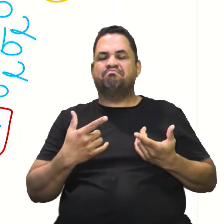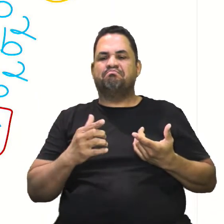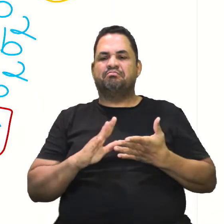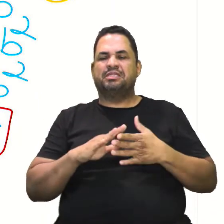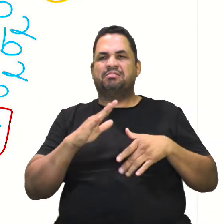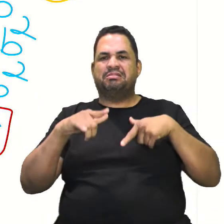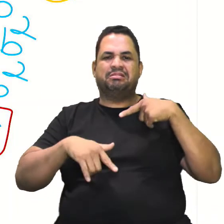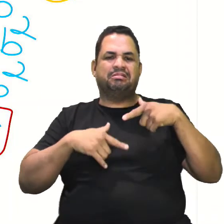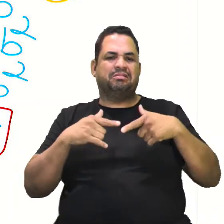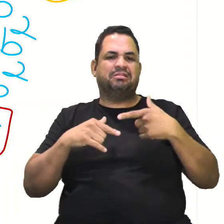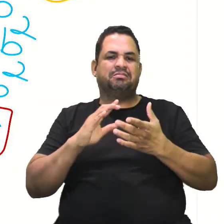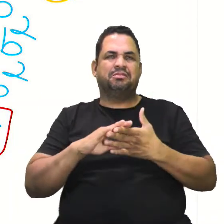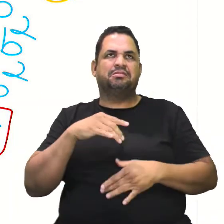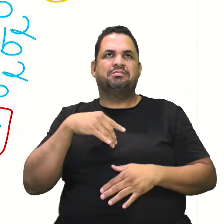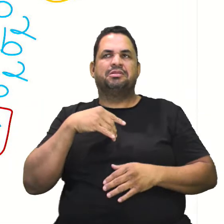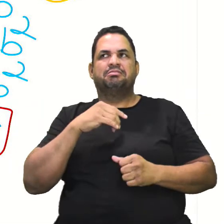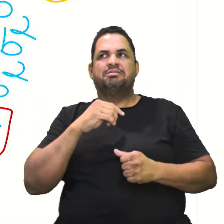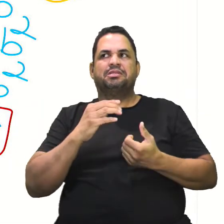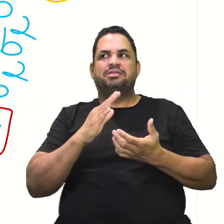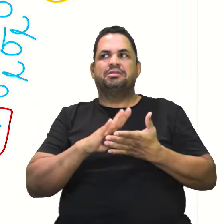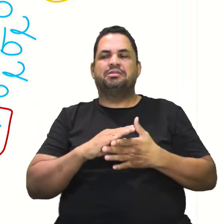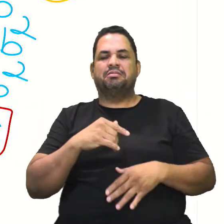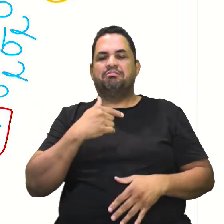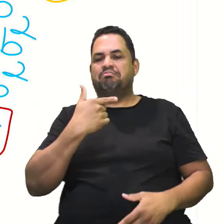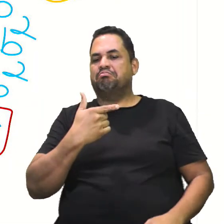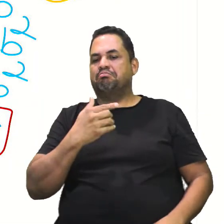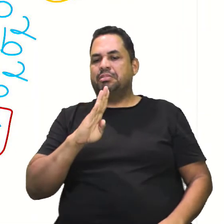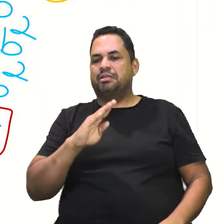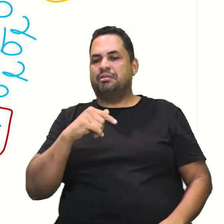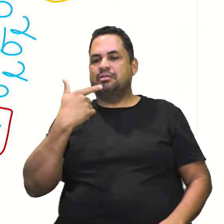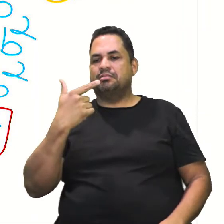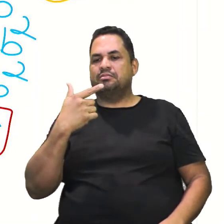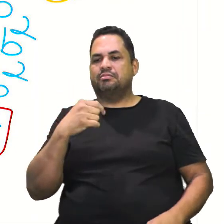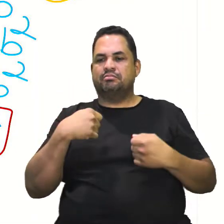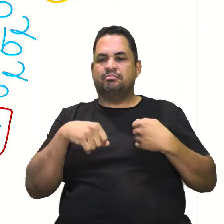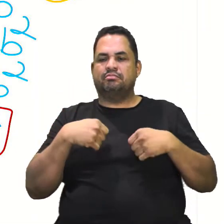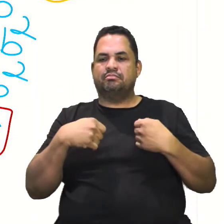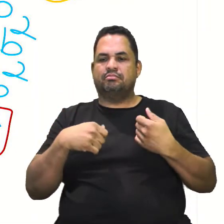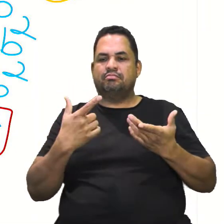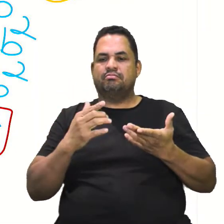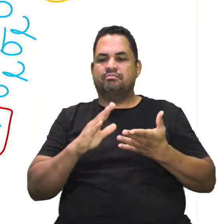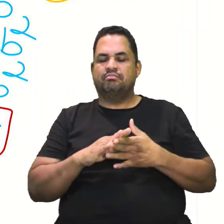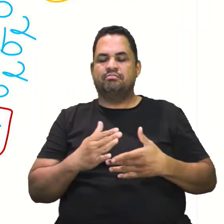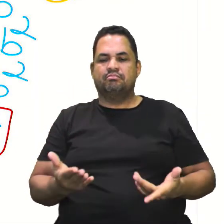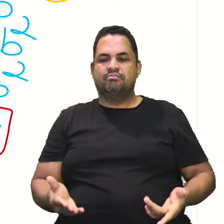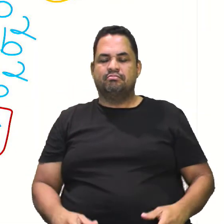Para depois colocar o B ao quadrado? Né? De novo, né? Então, não há essa